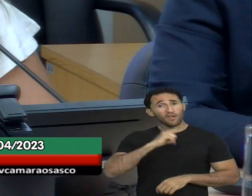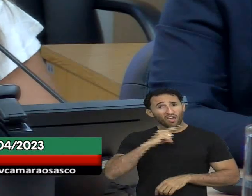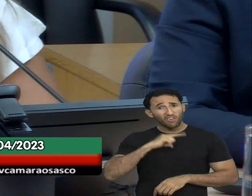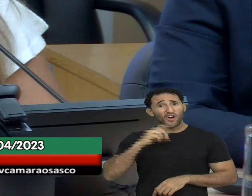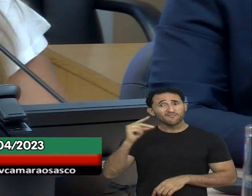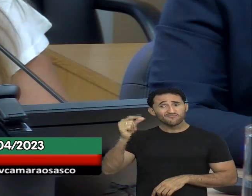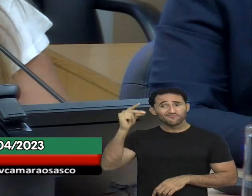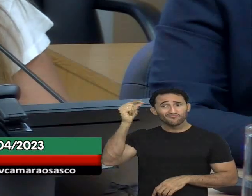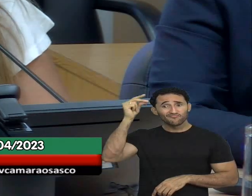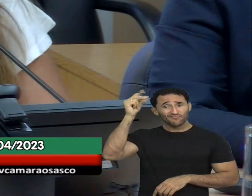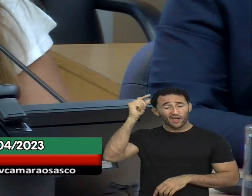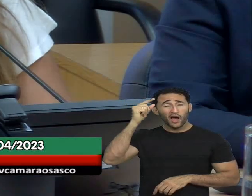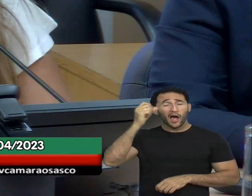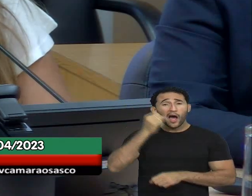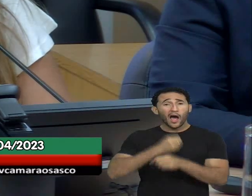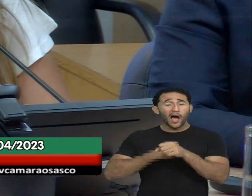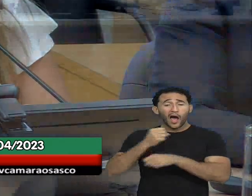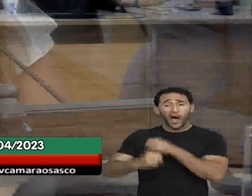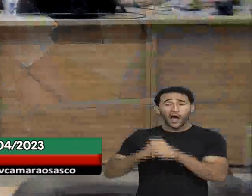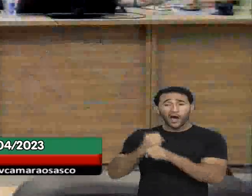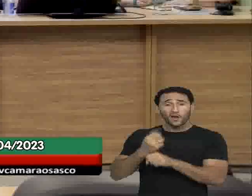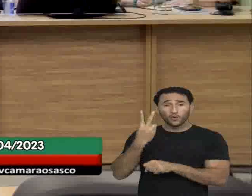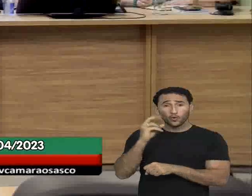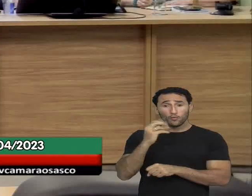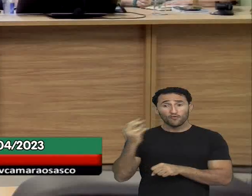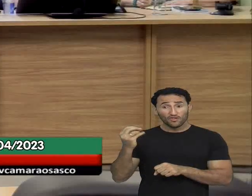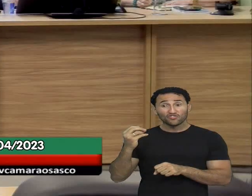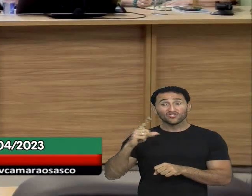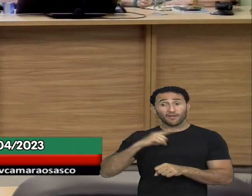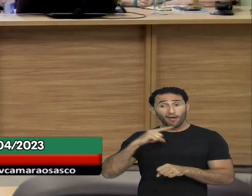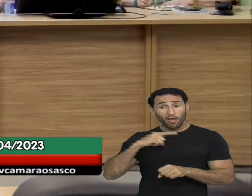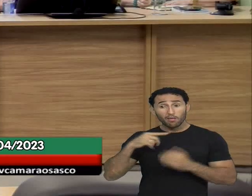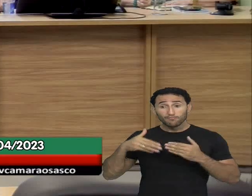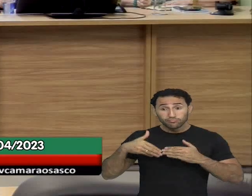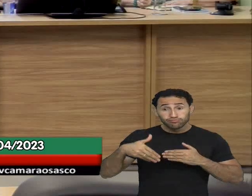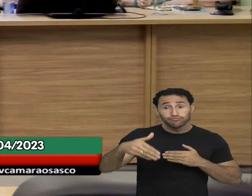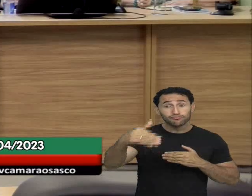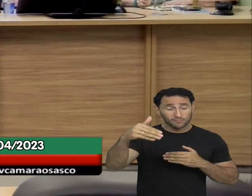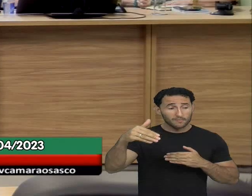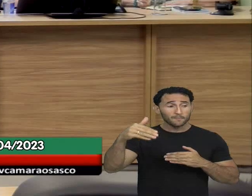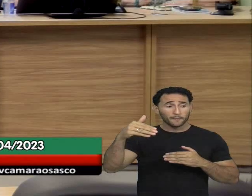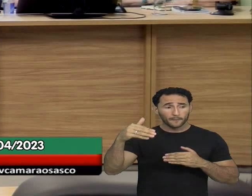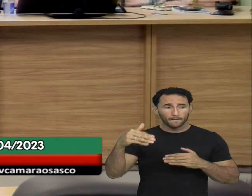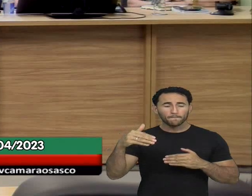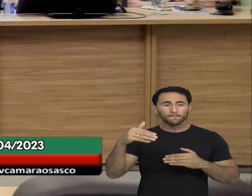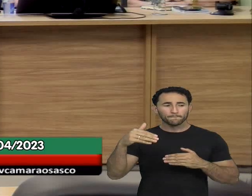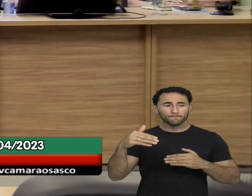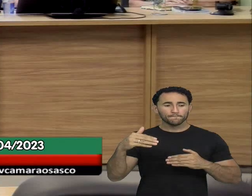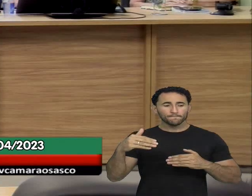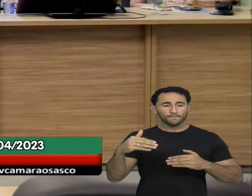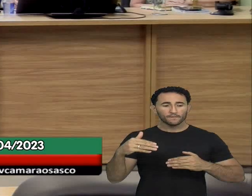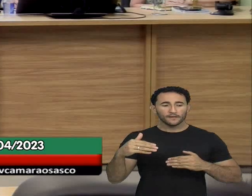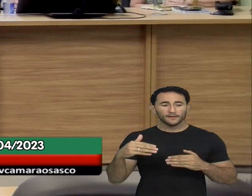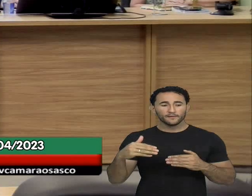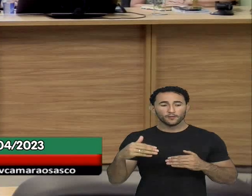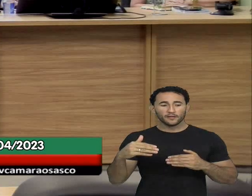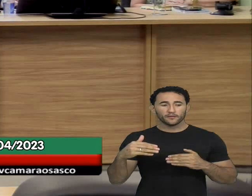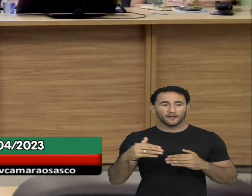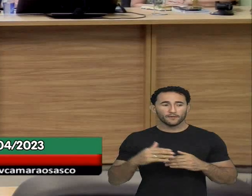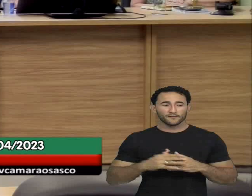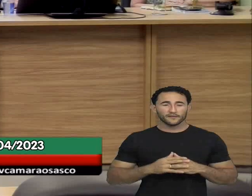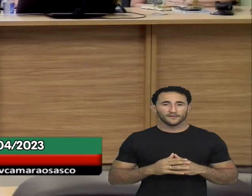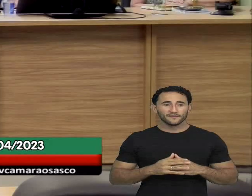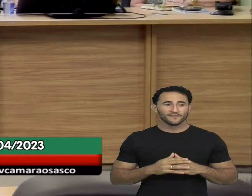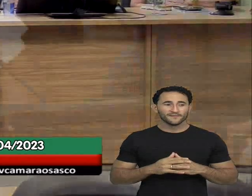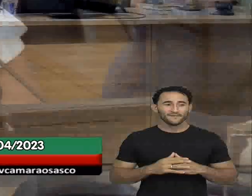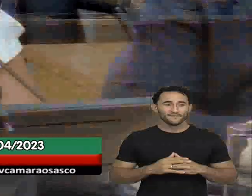Nós temos desde 2020. Exatamente. É isso, Aline? Desde Exatamente. 2020, nós temos o cateterismo em Osasco. Então, é importante, eu quero